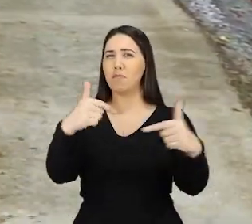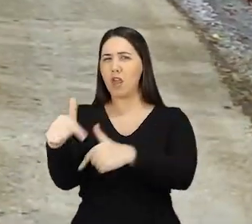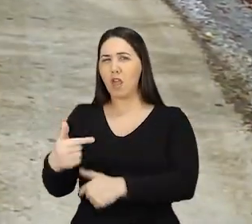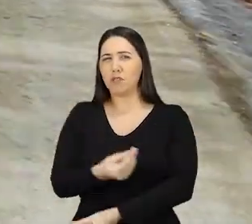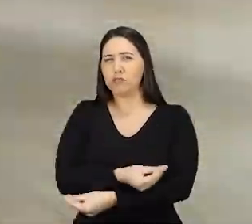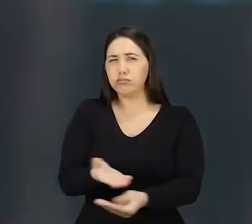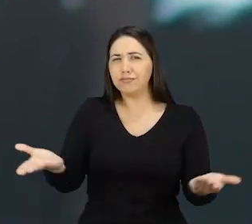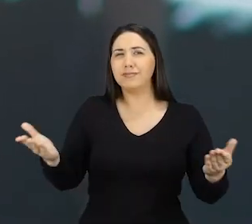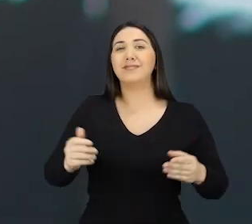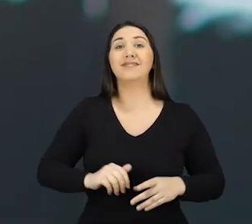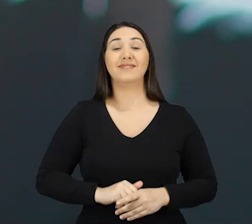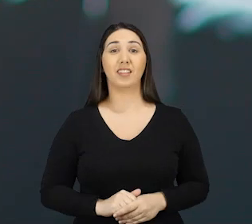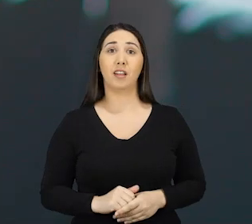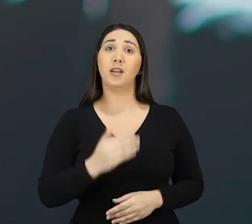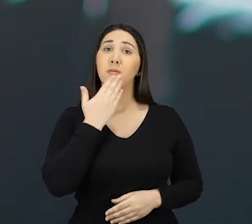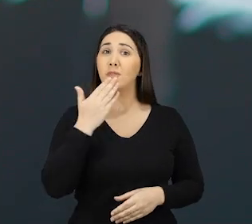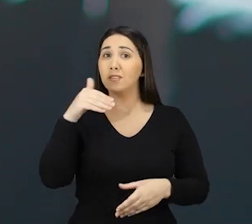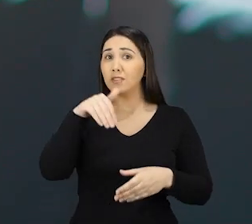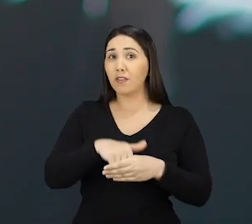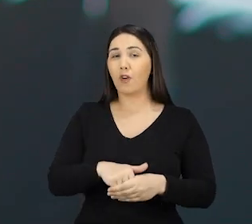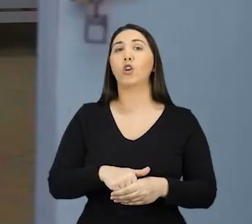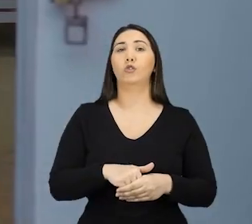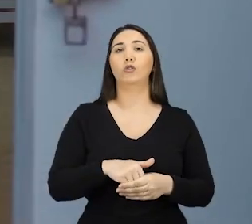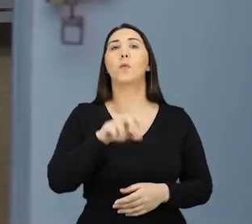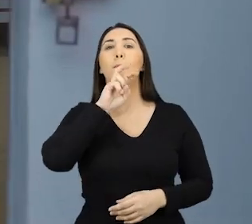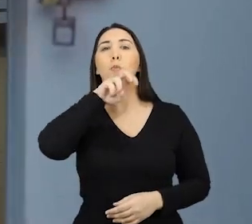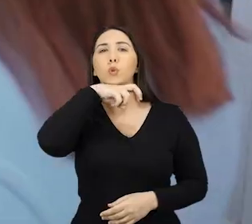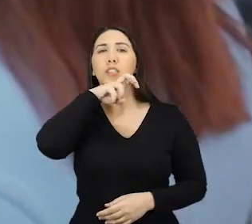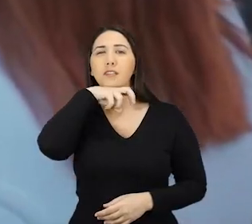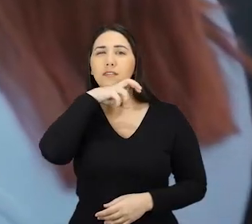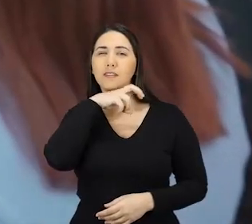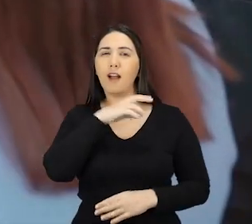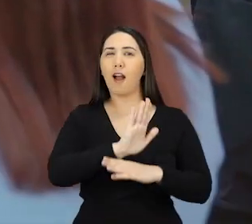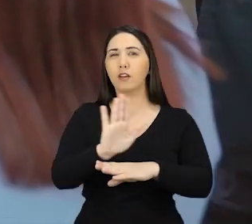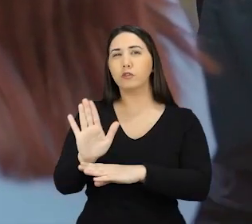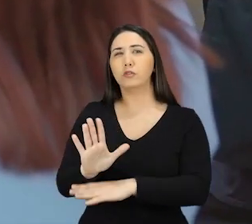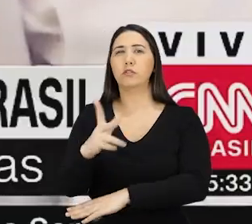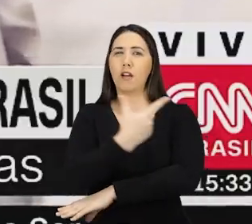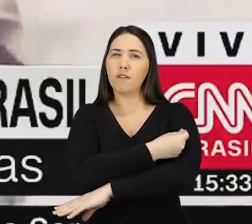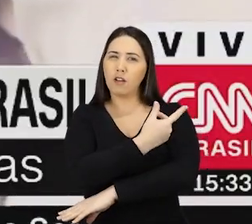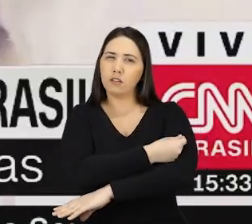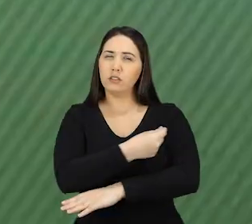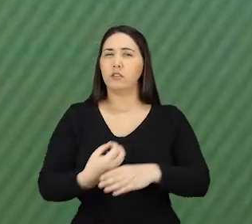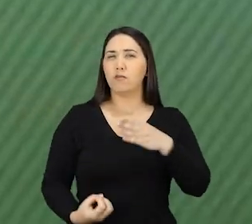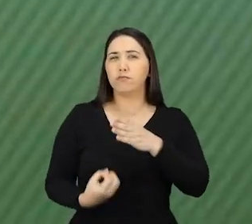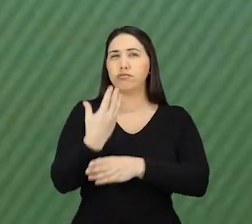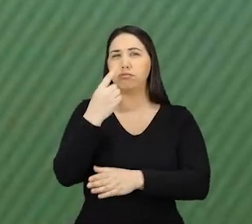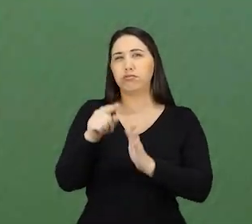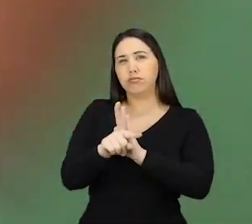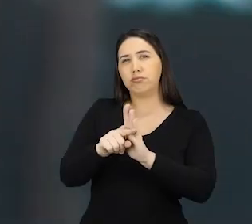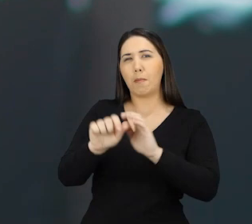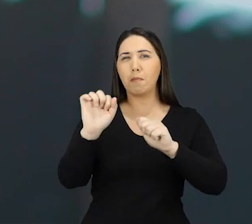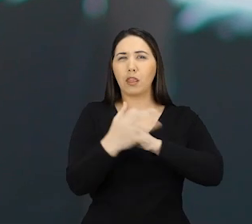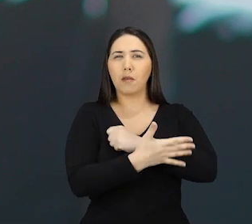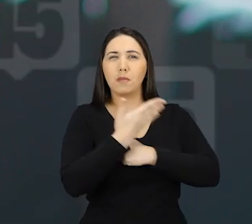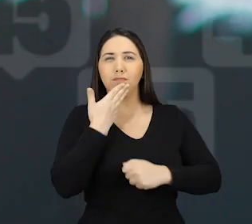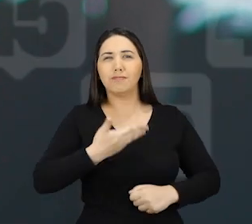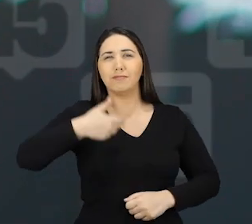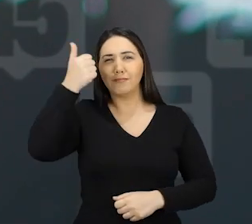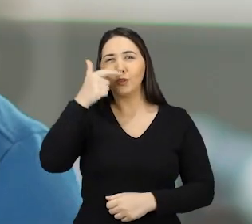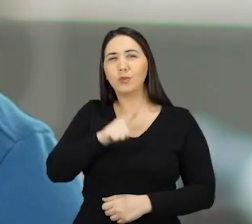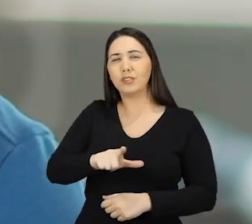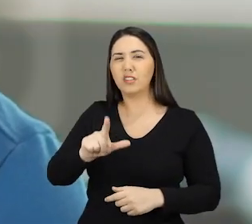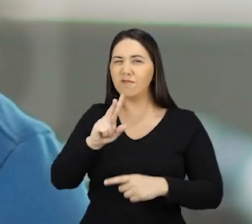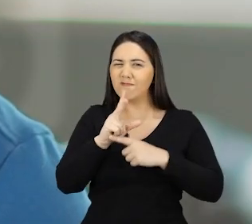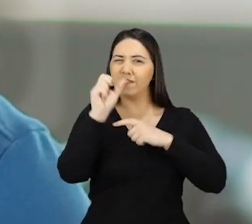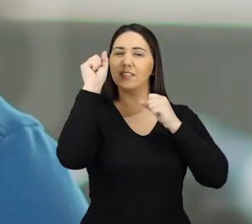estão gerando. Eu quero o seu voto para o Butantã, que salvou milhares de vidas e ajudou o Brasil a vencer a pandemia. E agora eu quero o seu